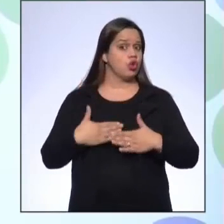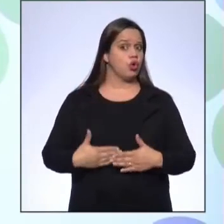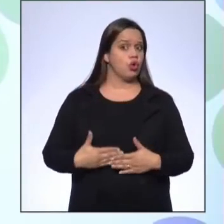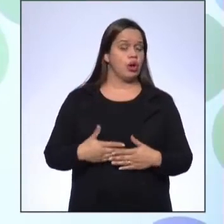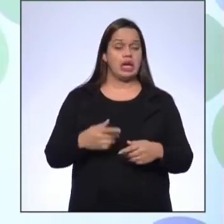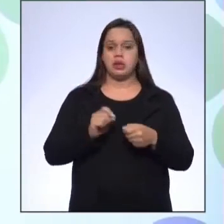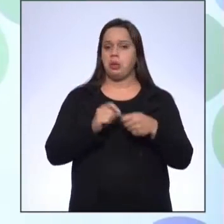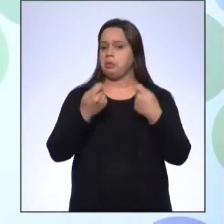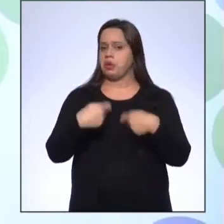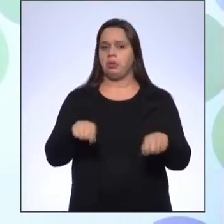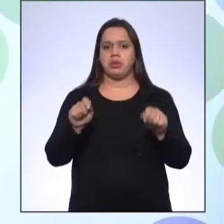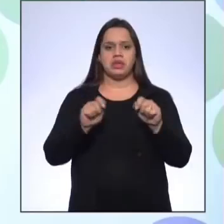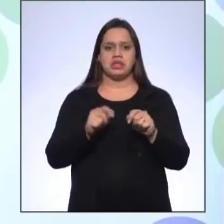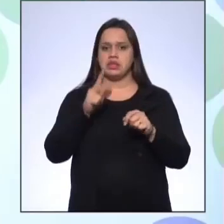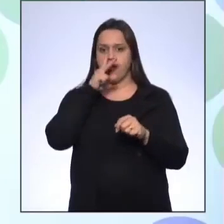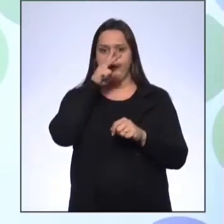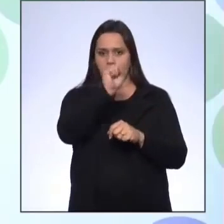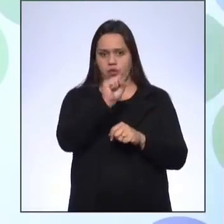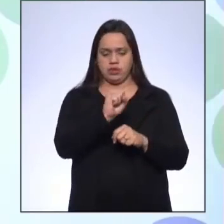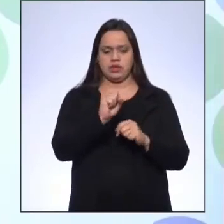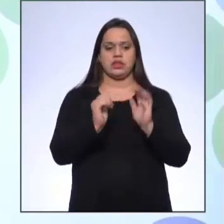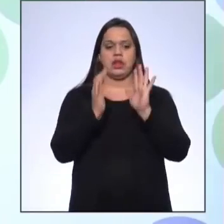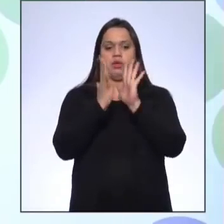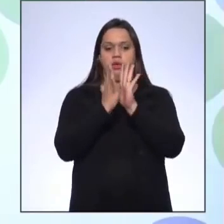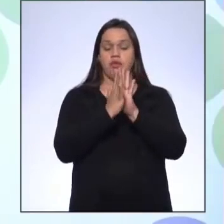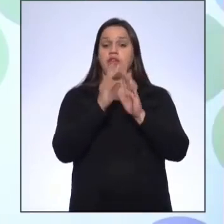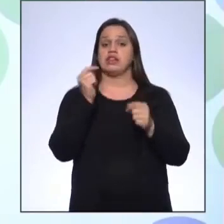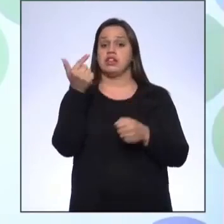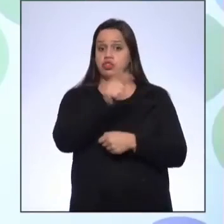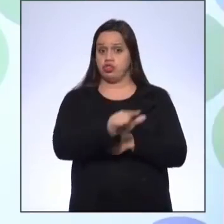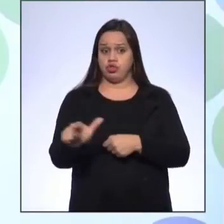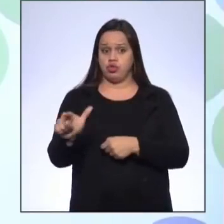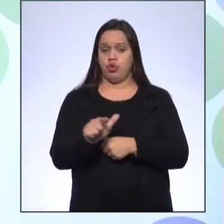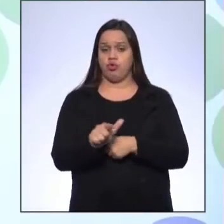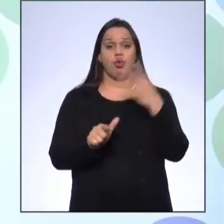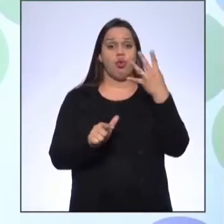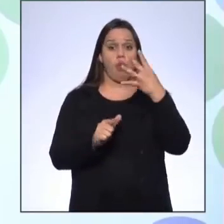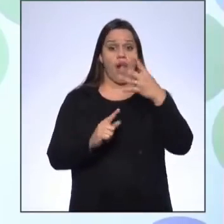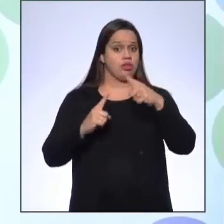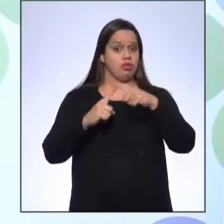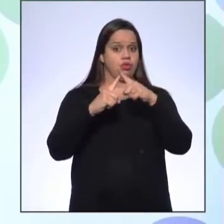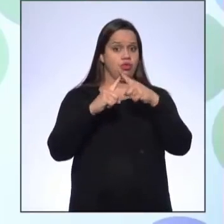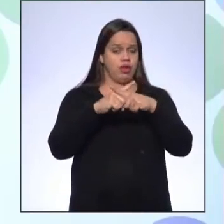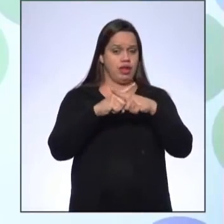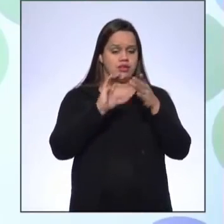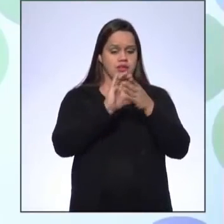fazer muita força. Então, de novo, eu vou fazer 4 vezes o som da palma